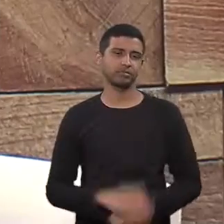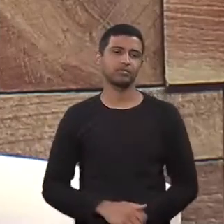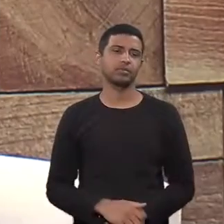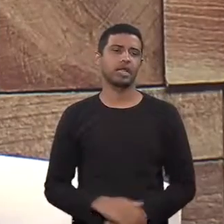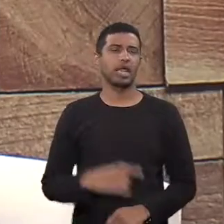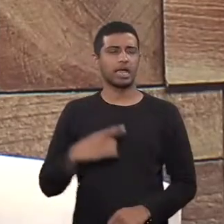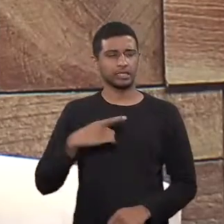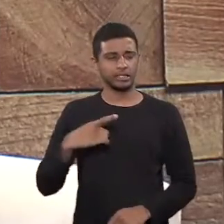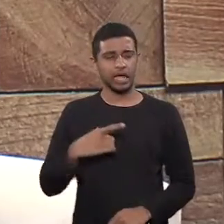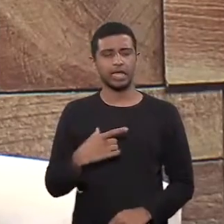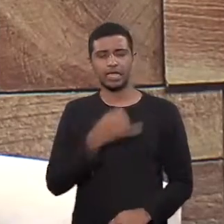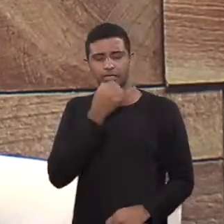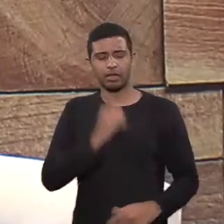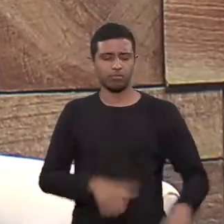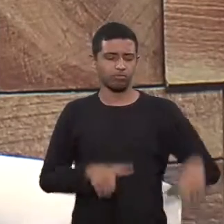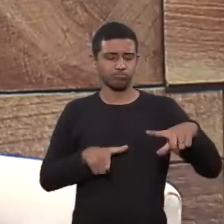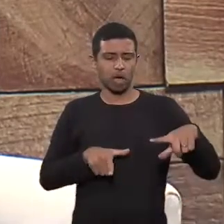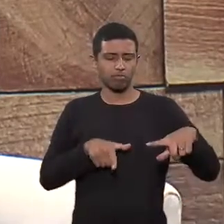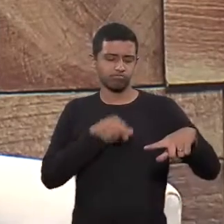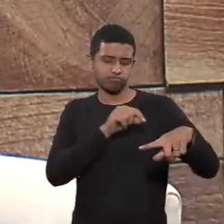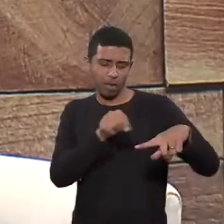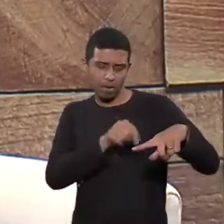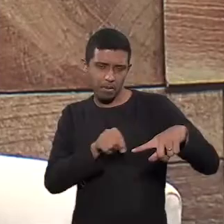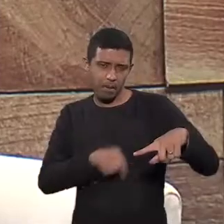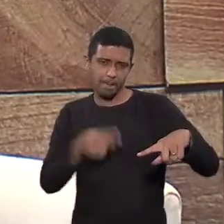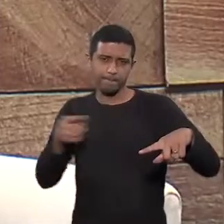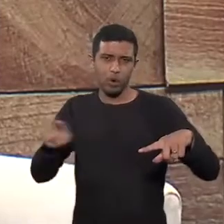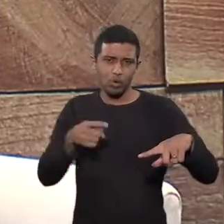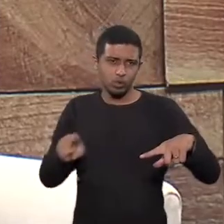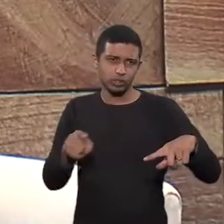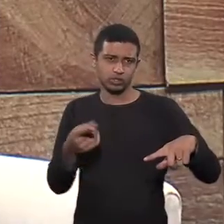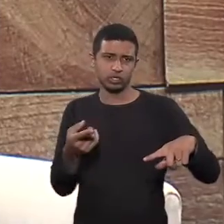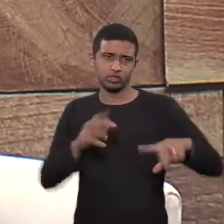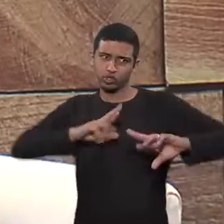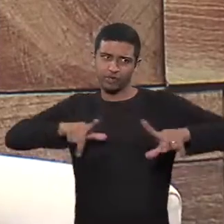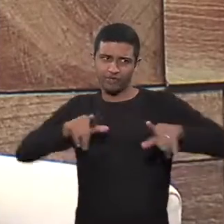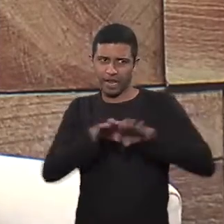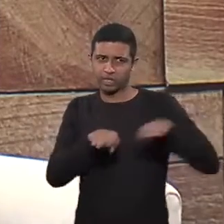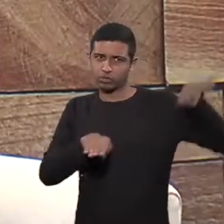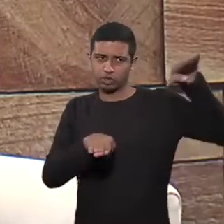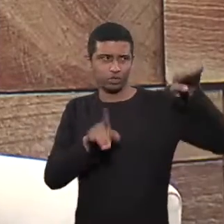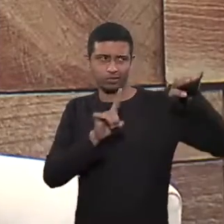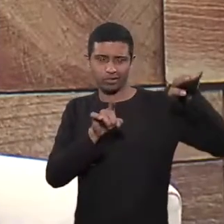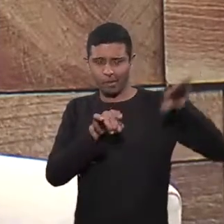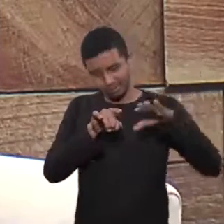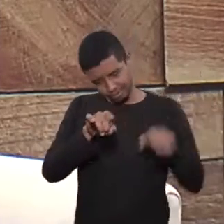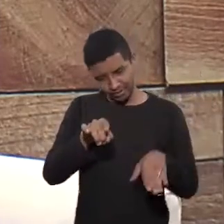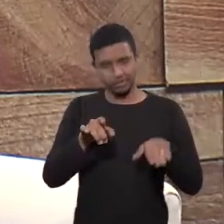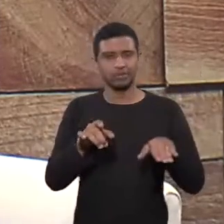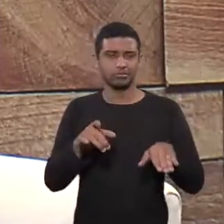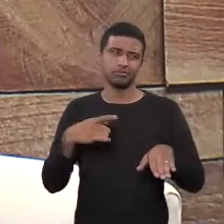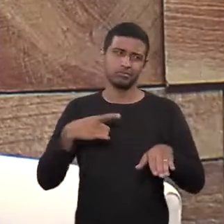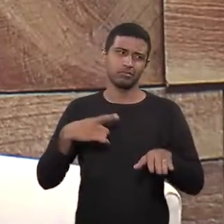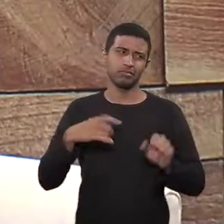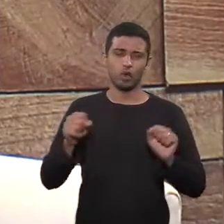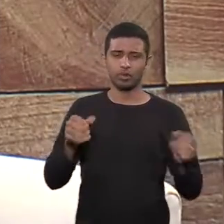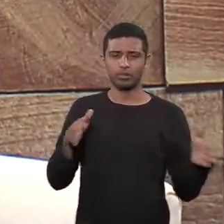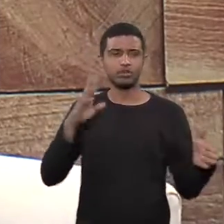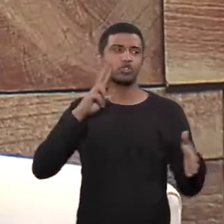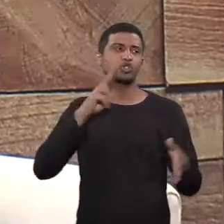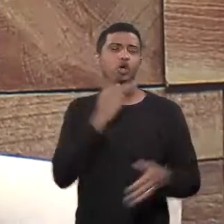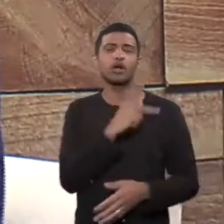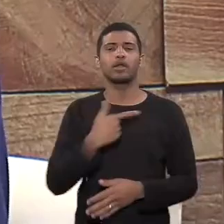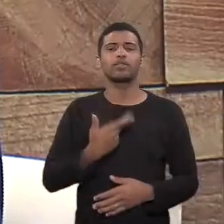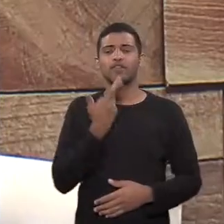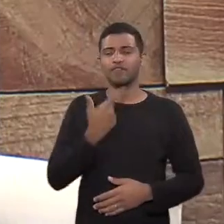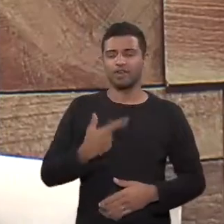alguma... isso é uma pergunta bem leiga, assim. Existe alguma partitura ou alguma... Não tanto já no nível que você está hoje, mas